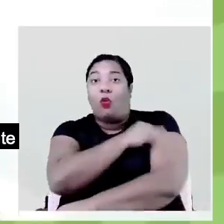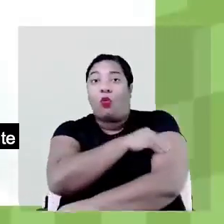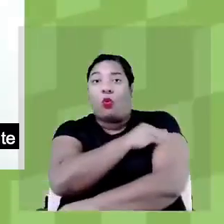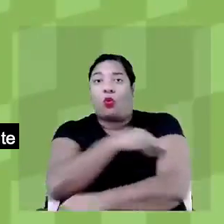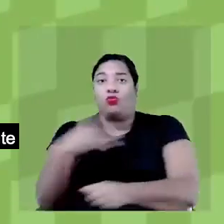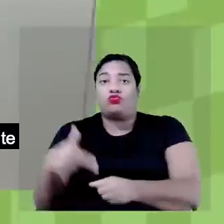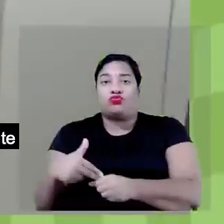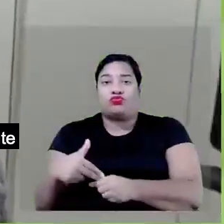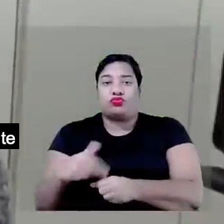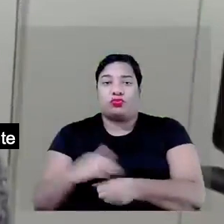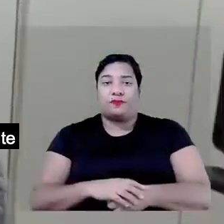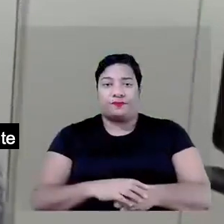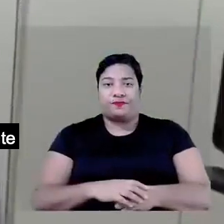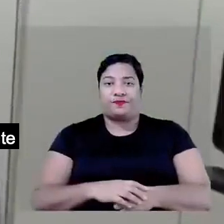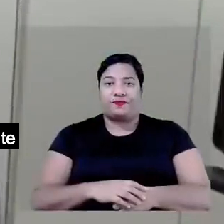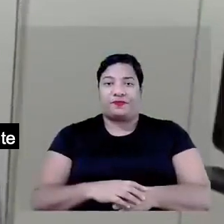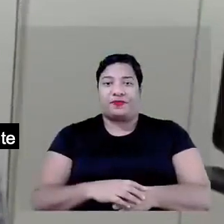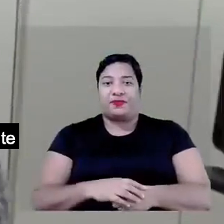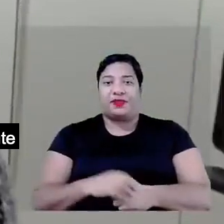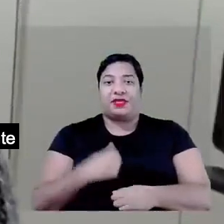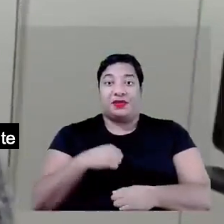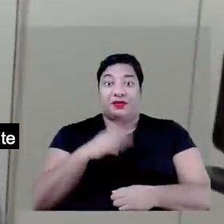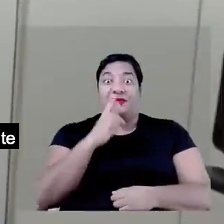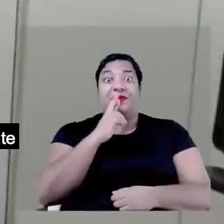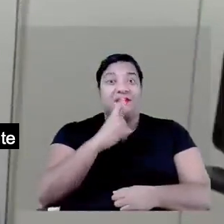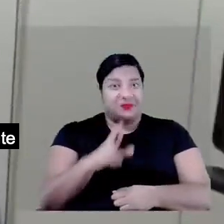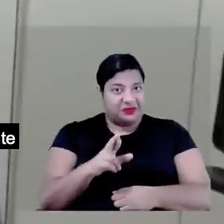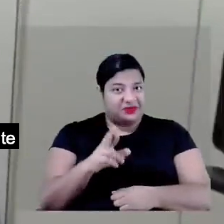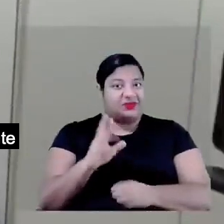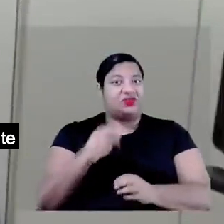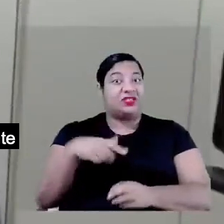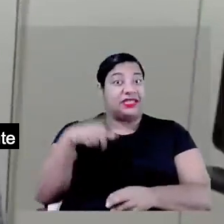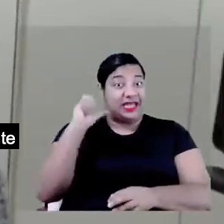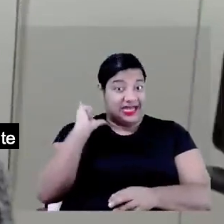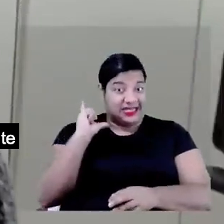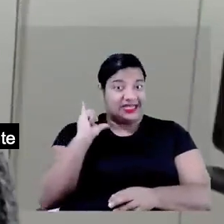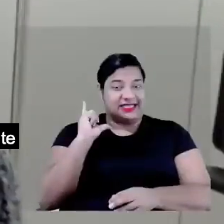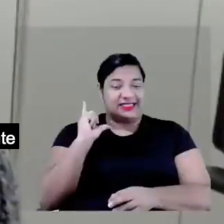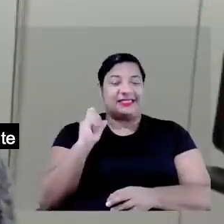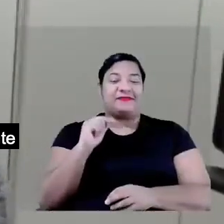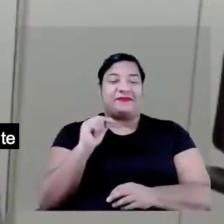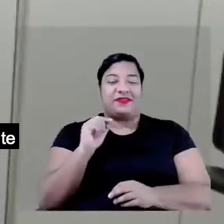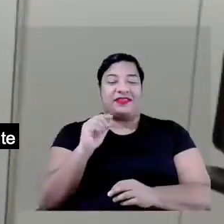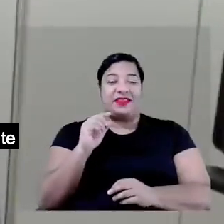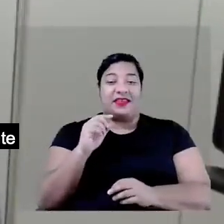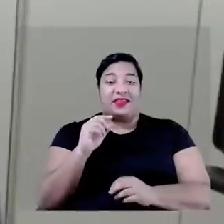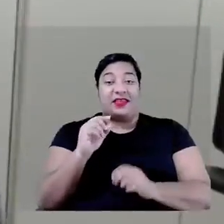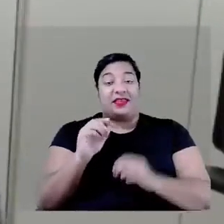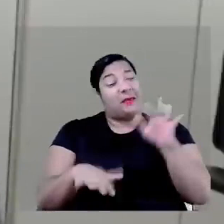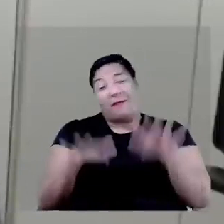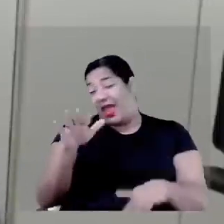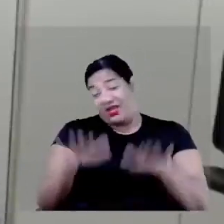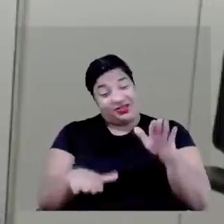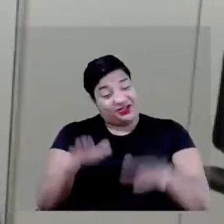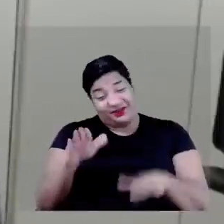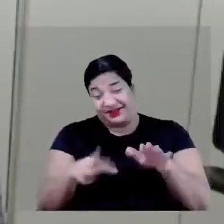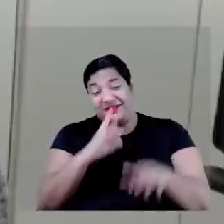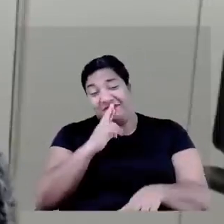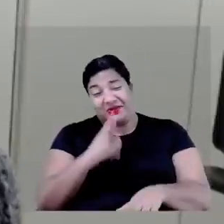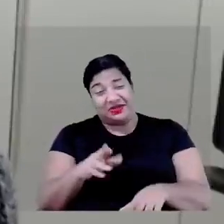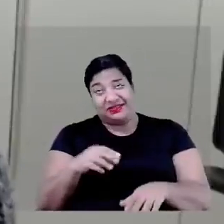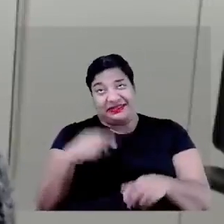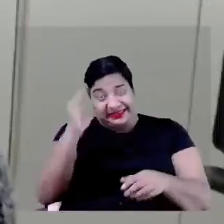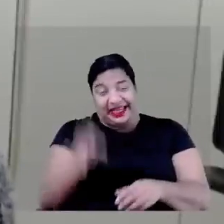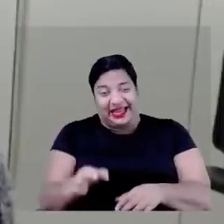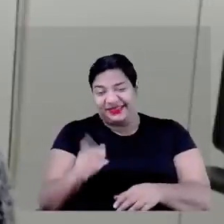Vou dar a resposta que eu dei para os colegas antes da gente Denise começar aqui a Cavalcante, nossa secretária conversa, de que Infraestrutura e depende. Meio Ambiente do Estado de São Paulo. Se a gente estiver